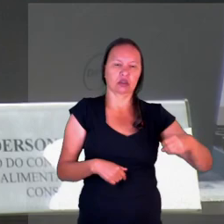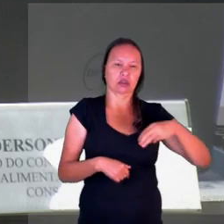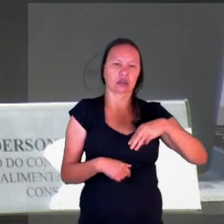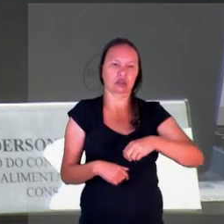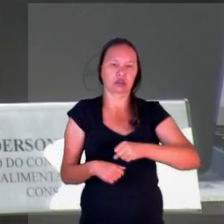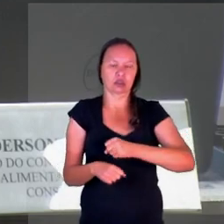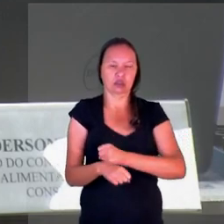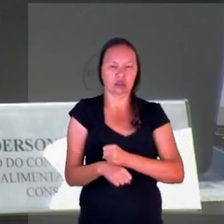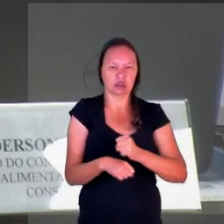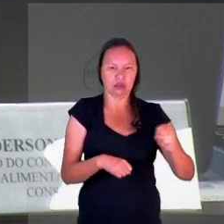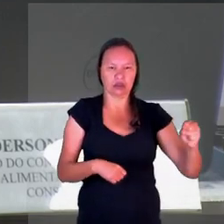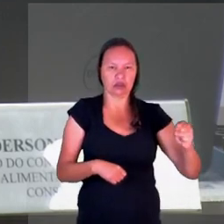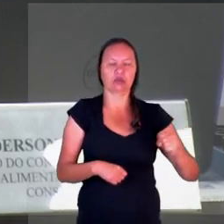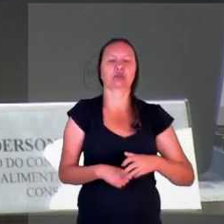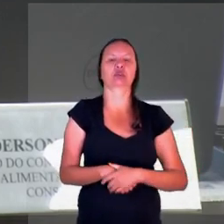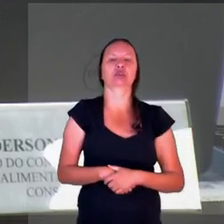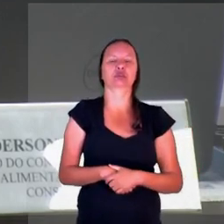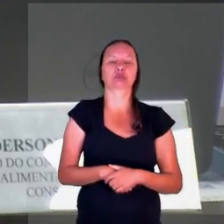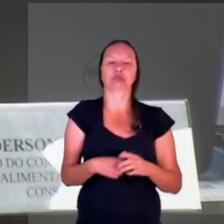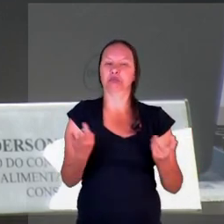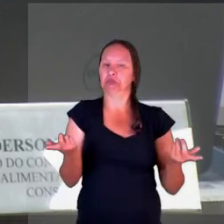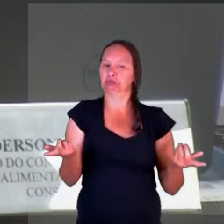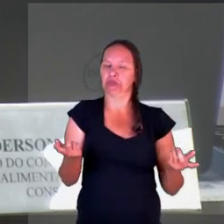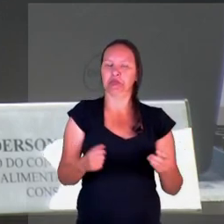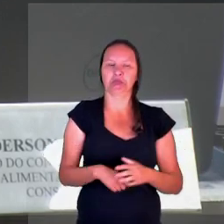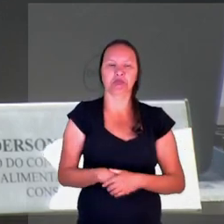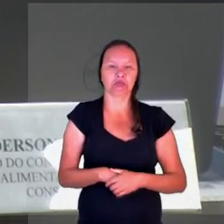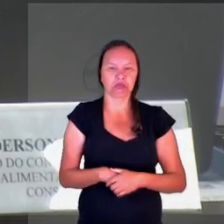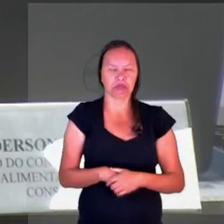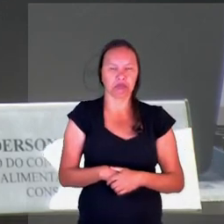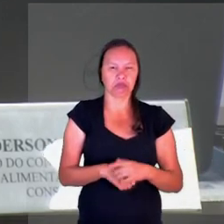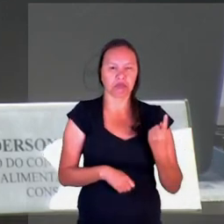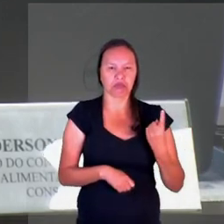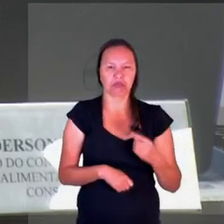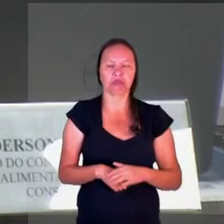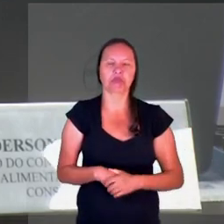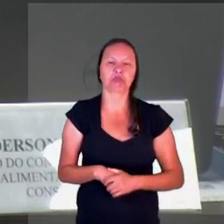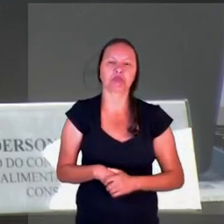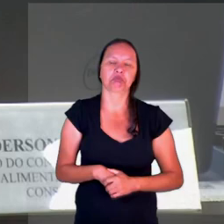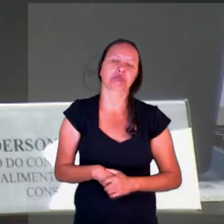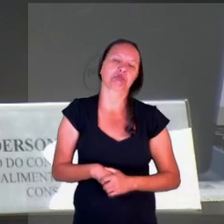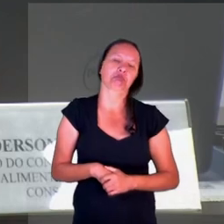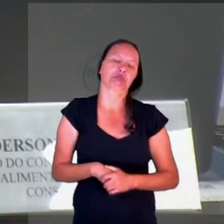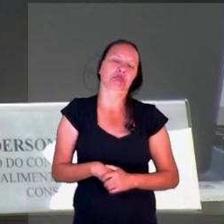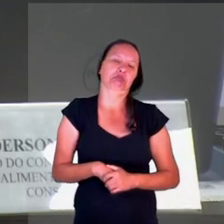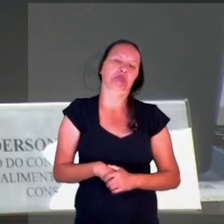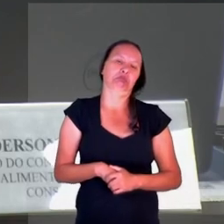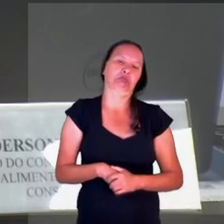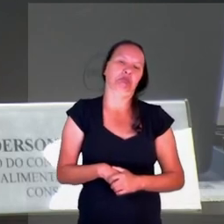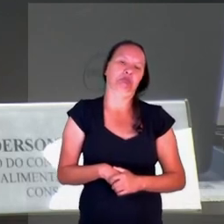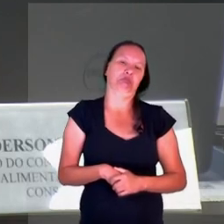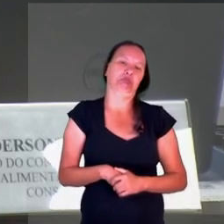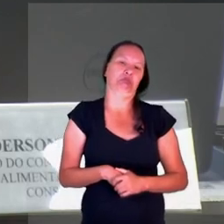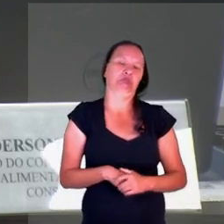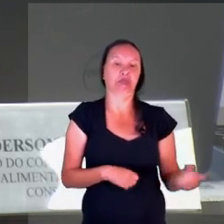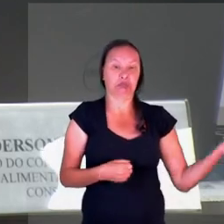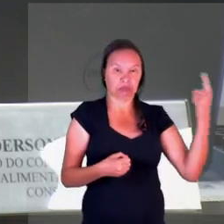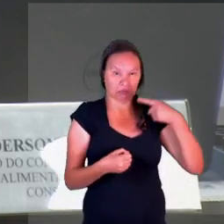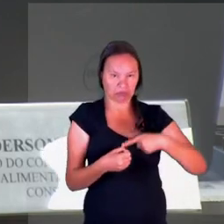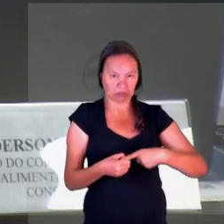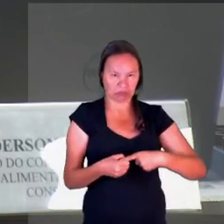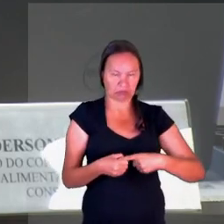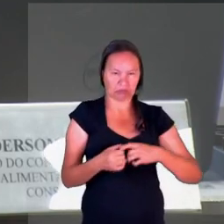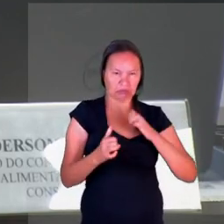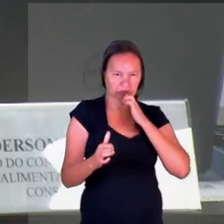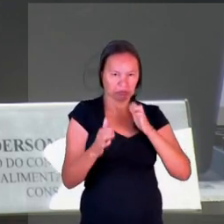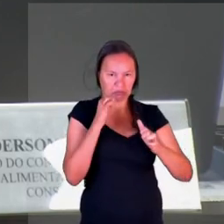média pelo menos eh a situação que nos eh foi trazida de informações